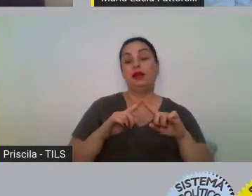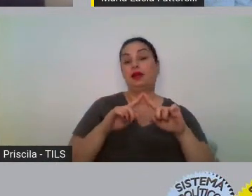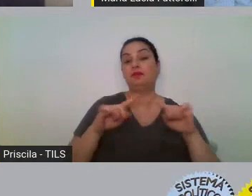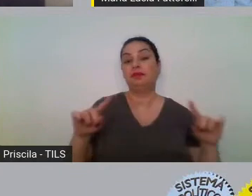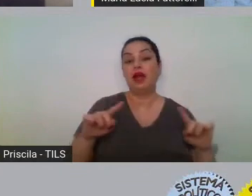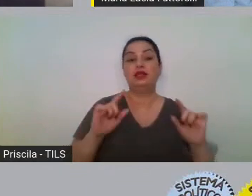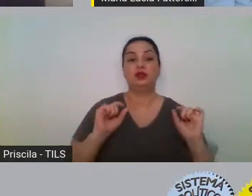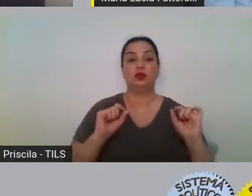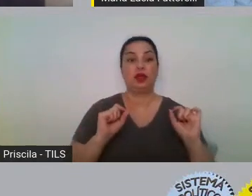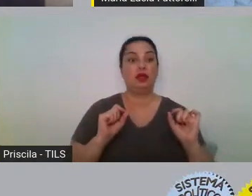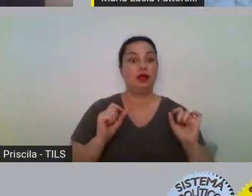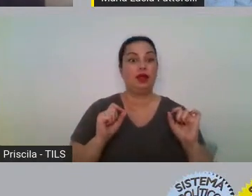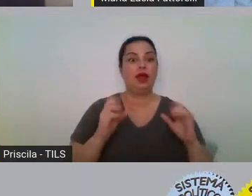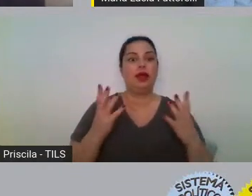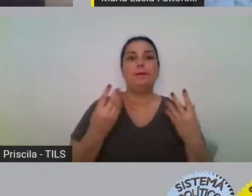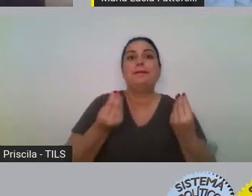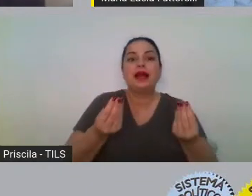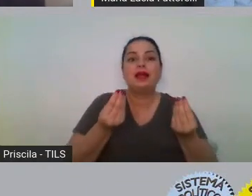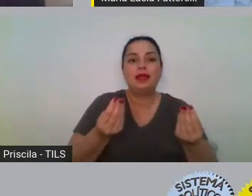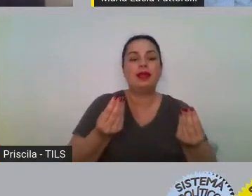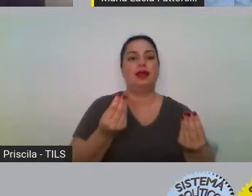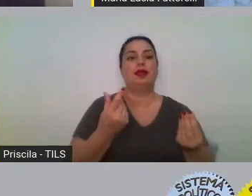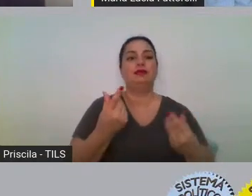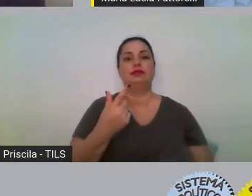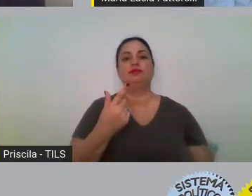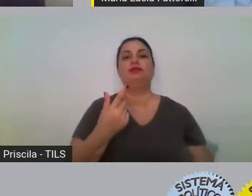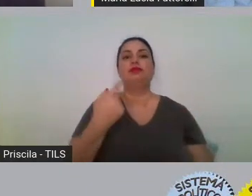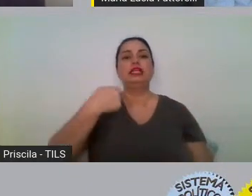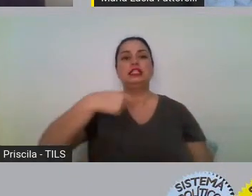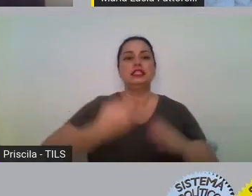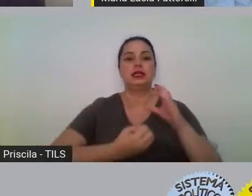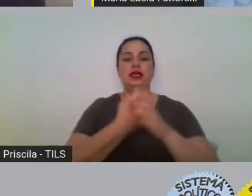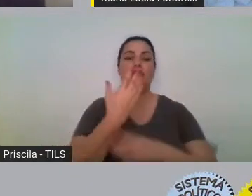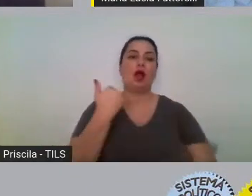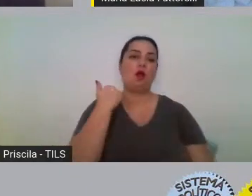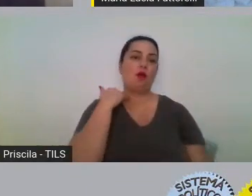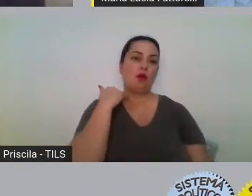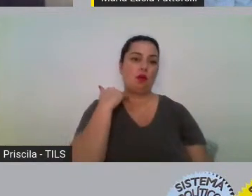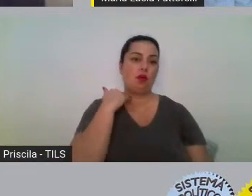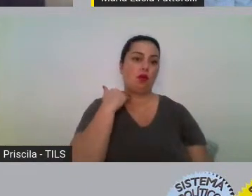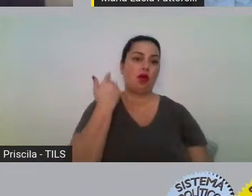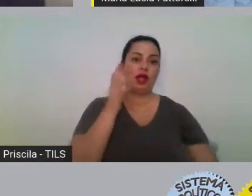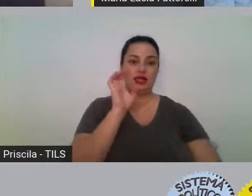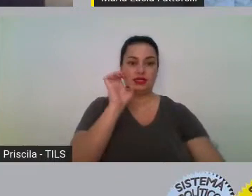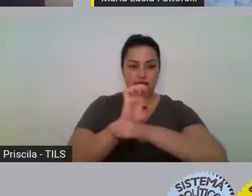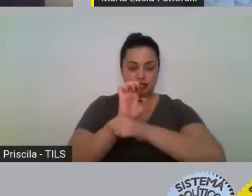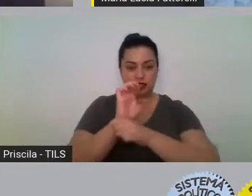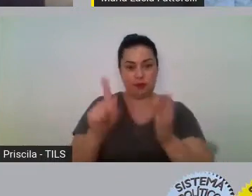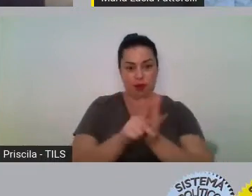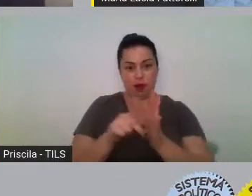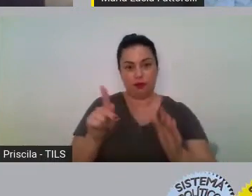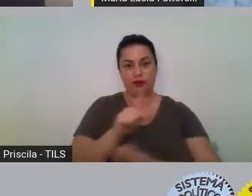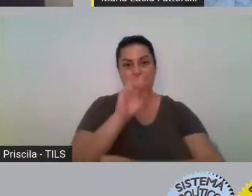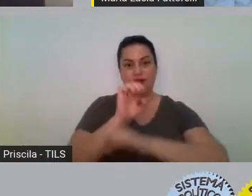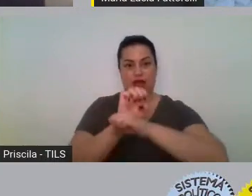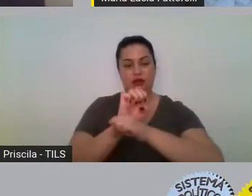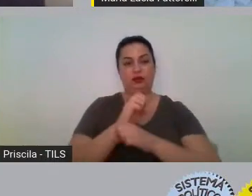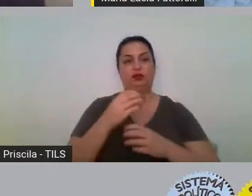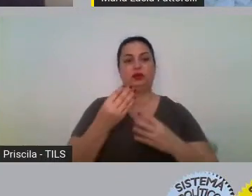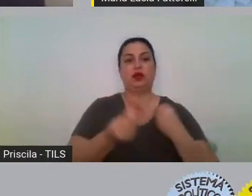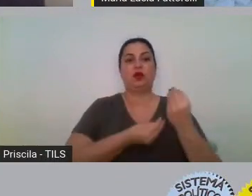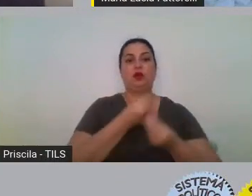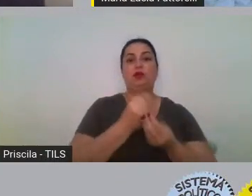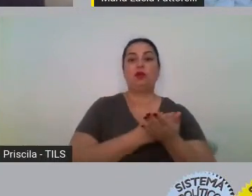os bancos estaduais. Olha só, para vocês terem uma ideia, o impacto do PROES sobre a dívida atual dos estados. No